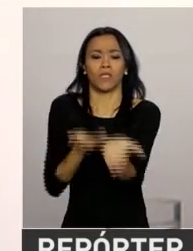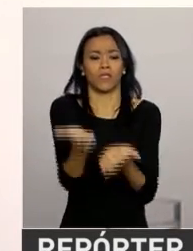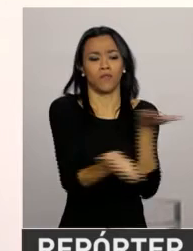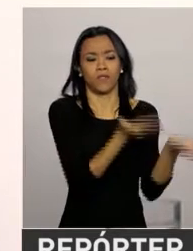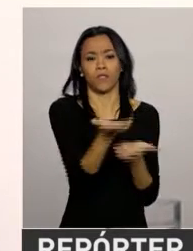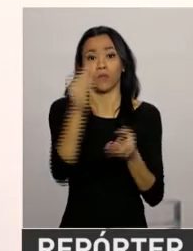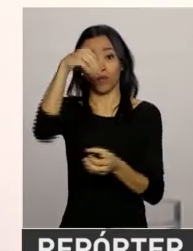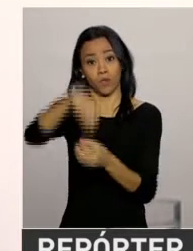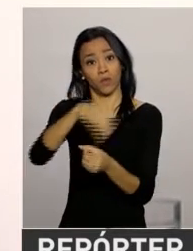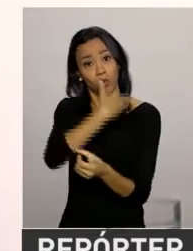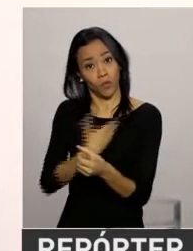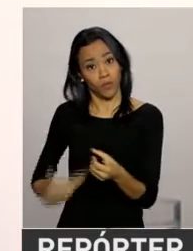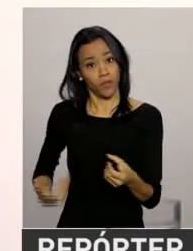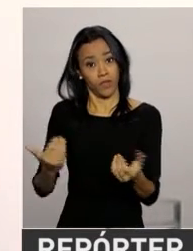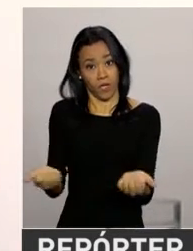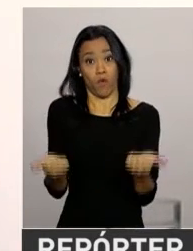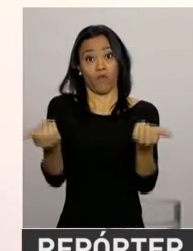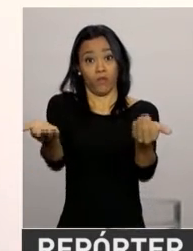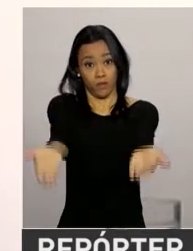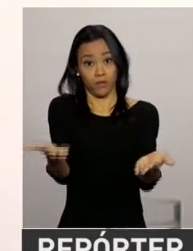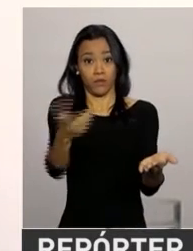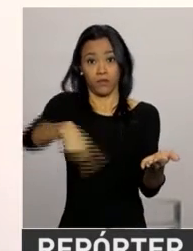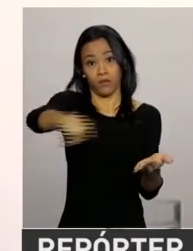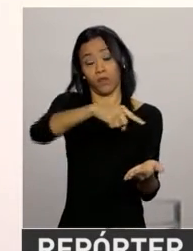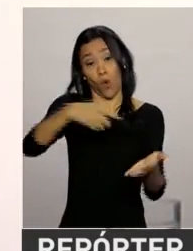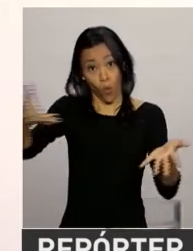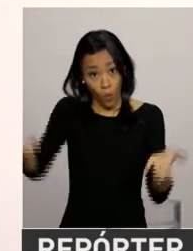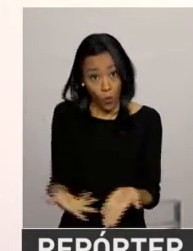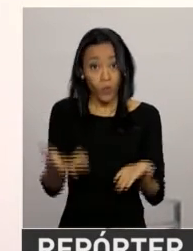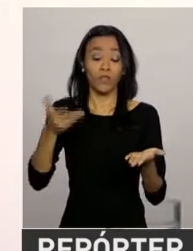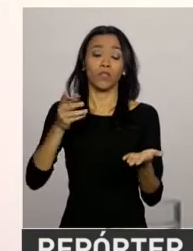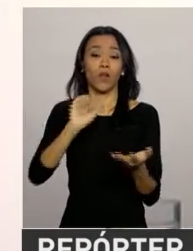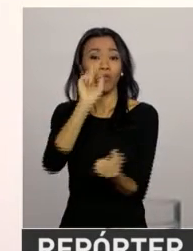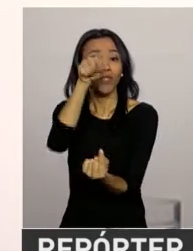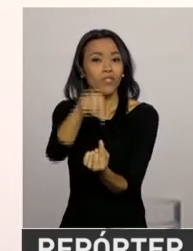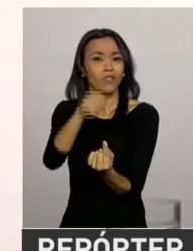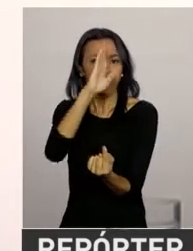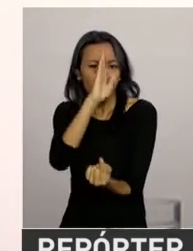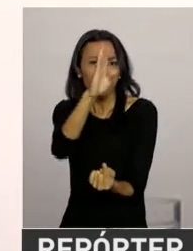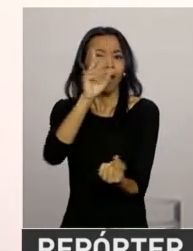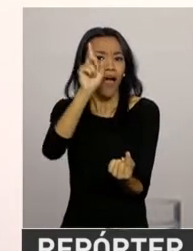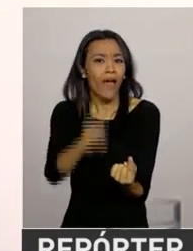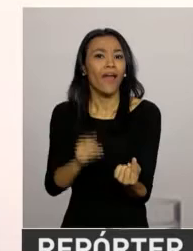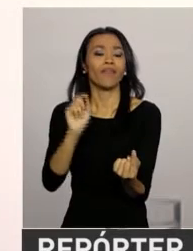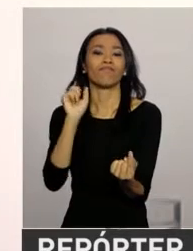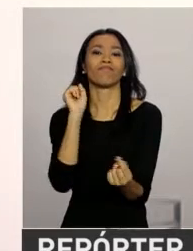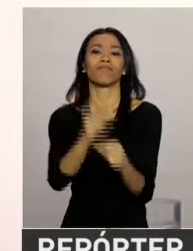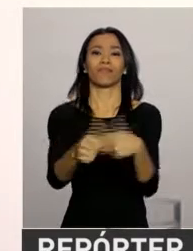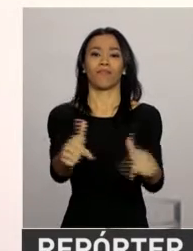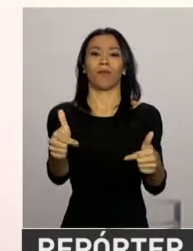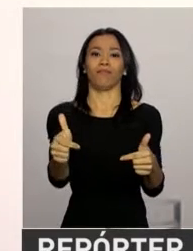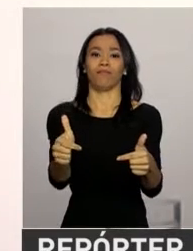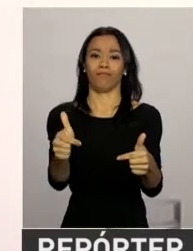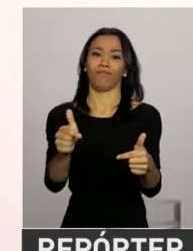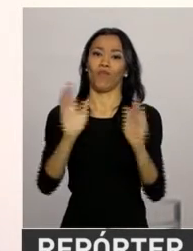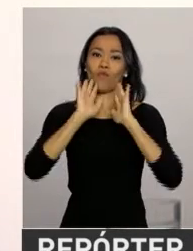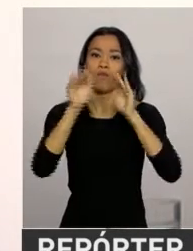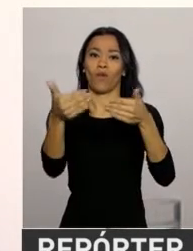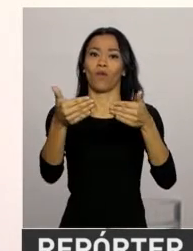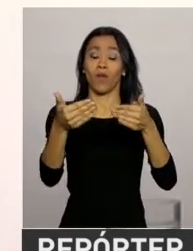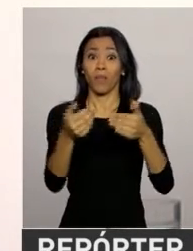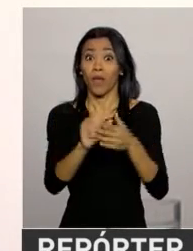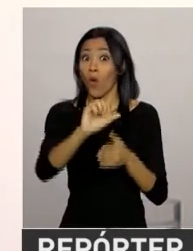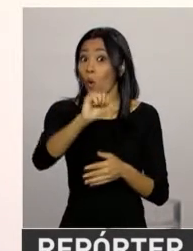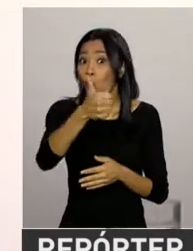prestados à população hoje o objetivo primeiro é gerar emprego nós estamos com 11 milhões de